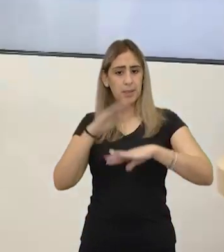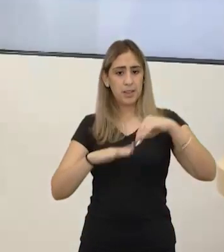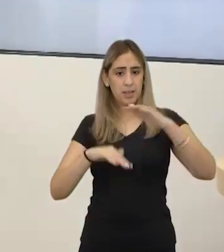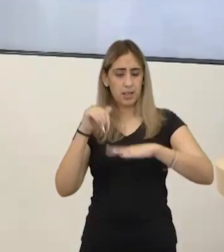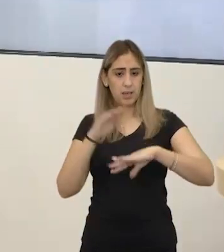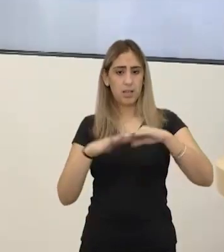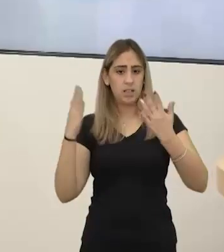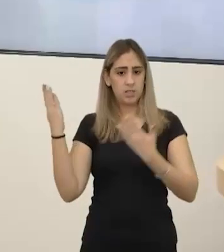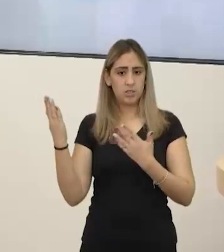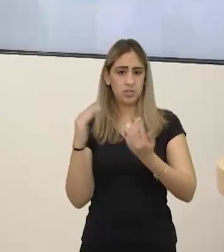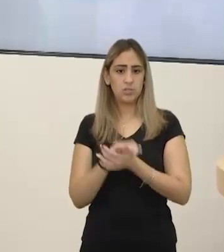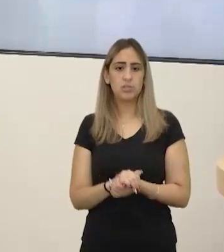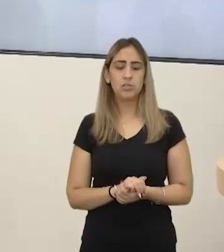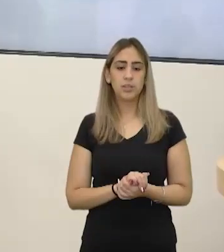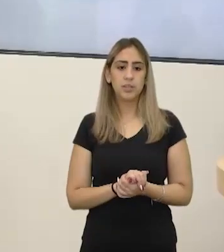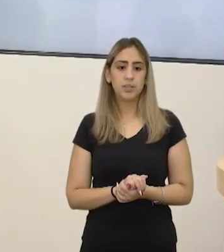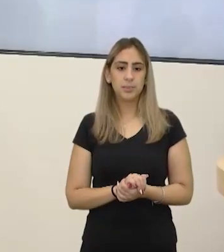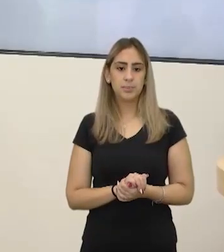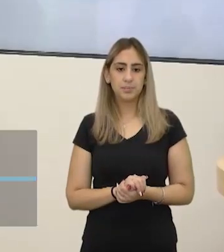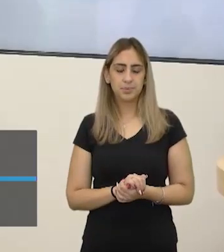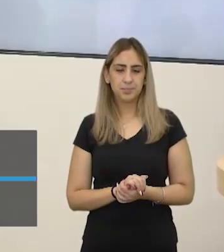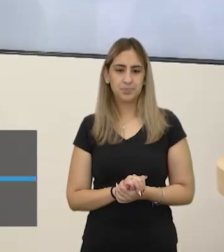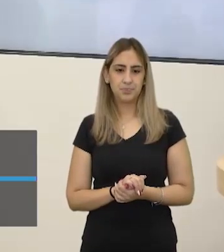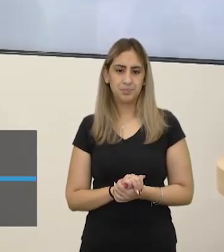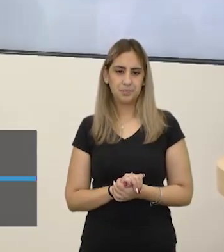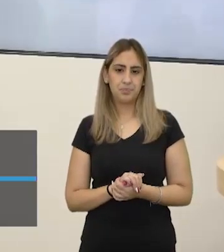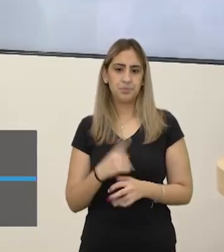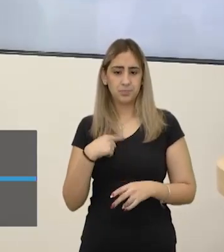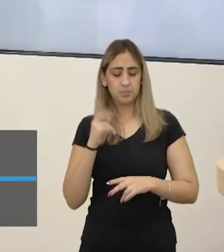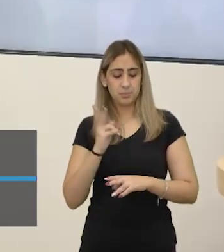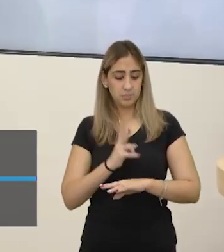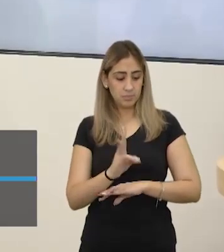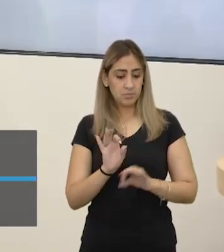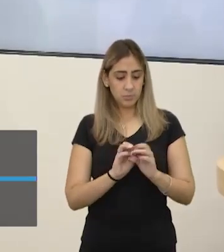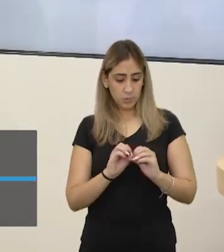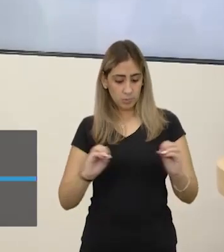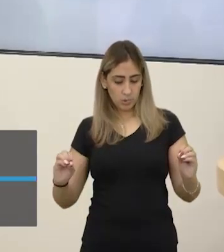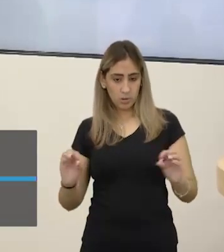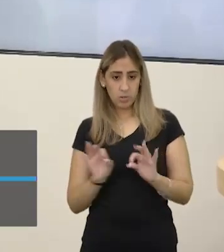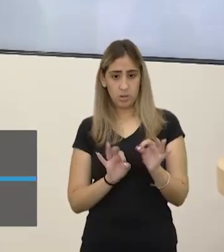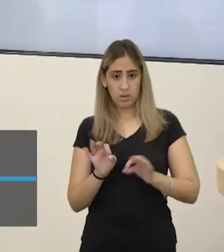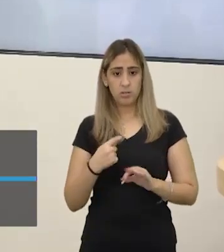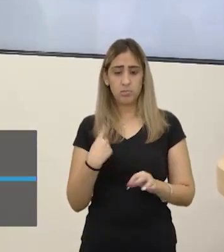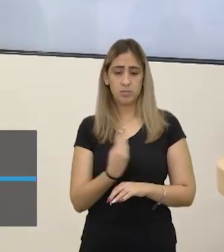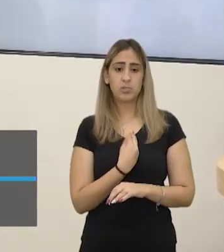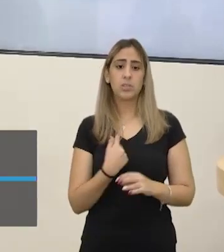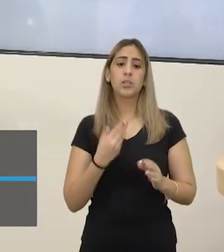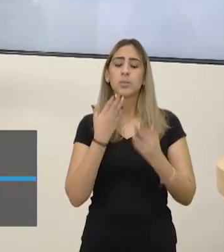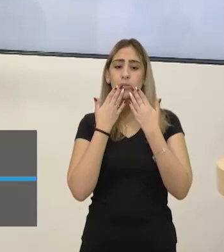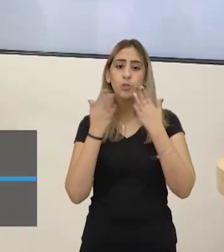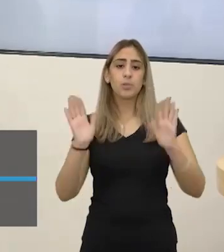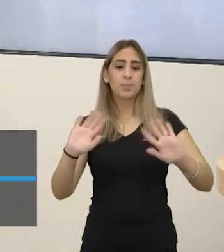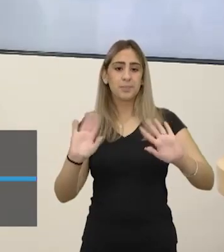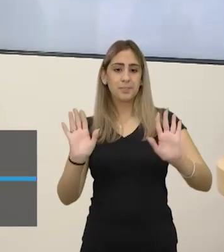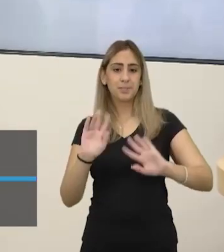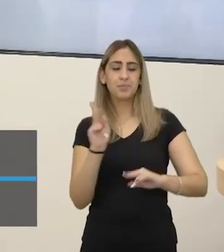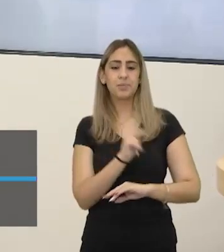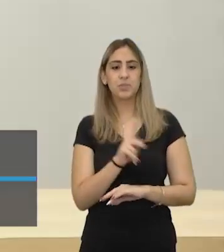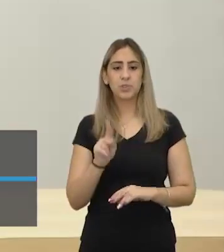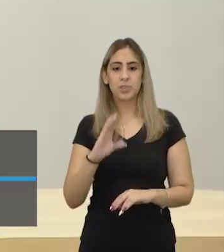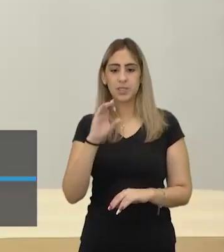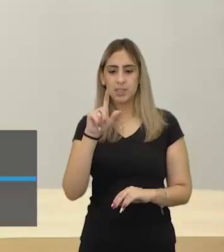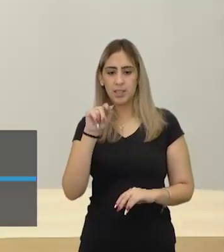está adicionando ideias. Então, as orações coordenadas estão presentes na nossa vida textual o tempo todo. Um grande beijo, professora Silene,